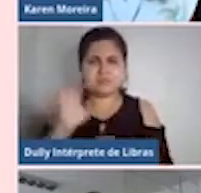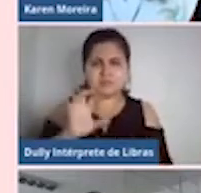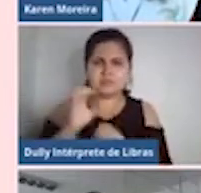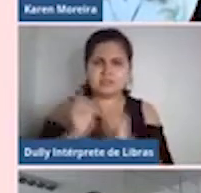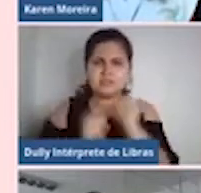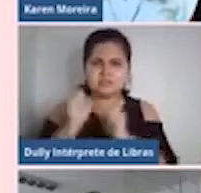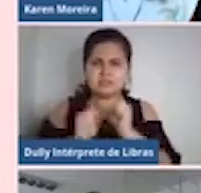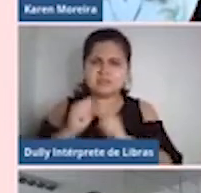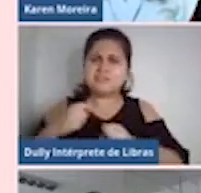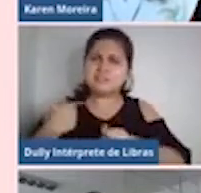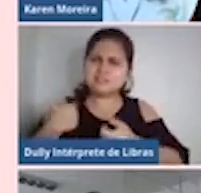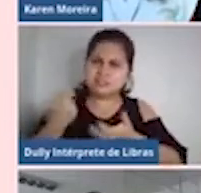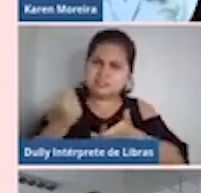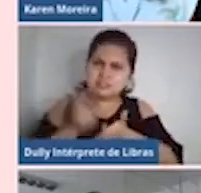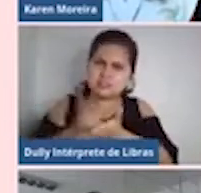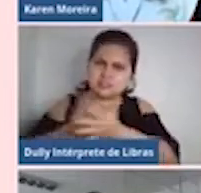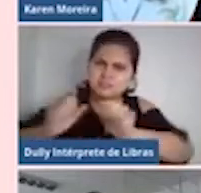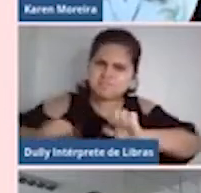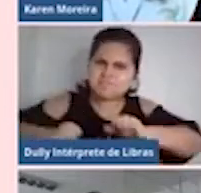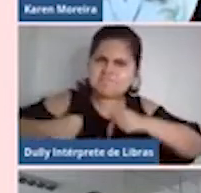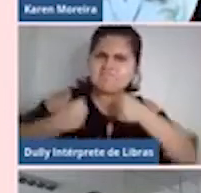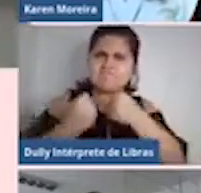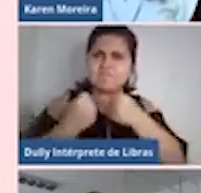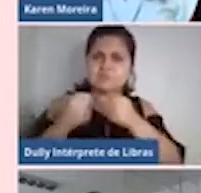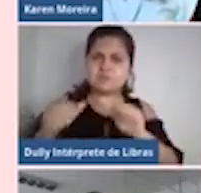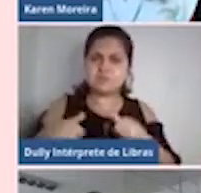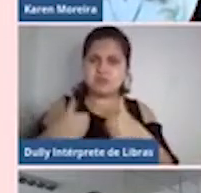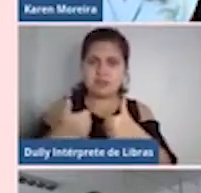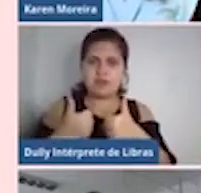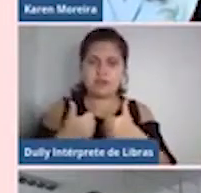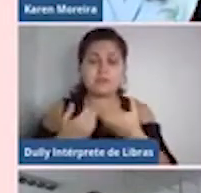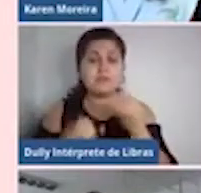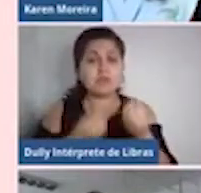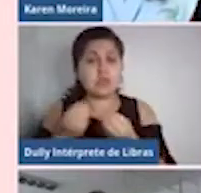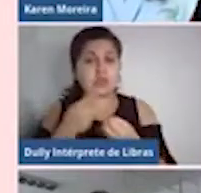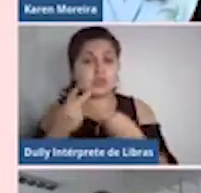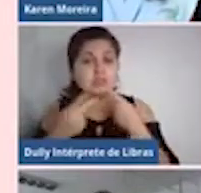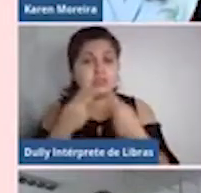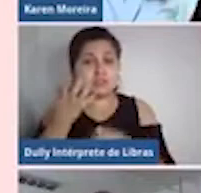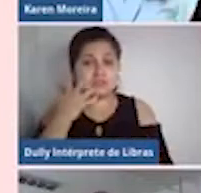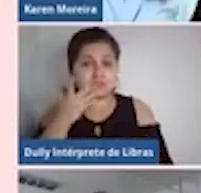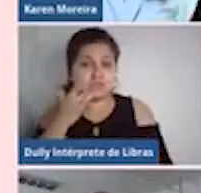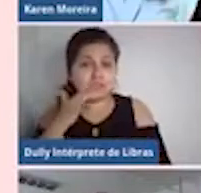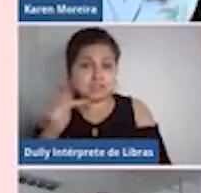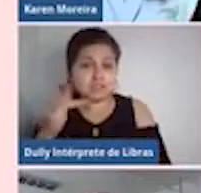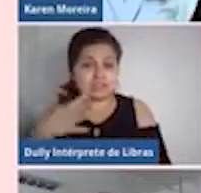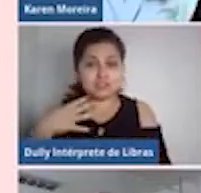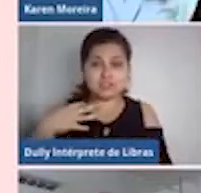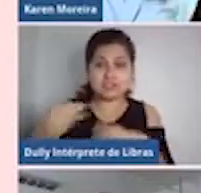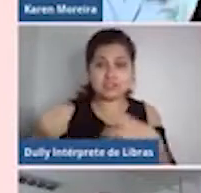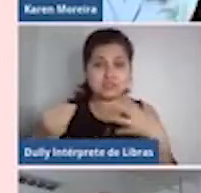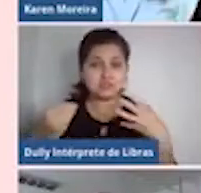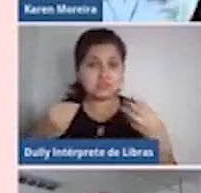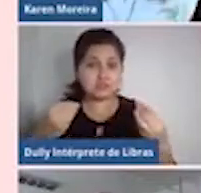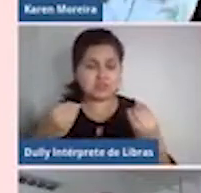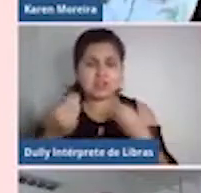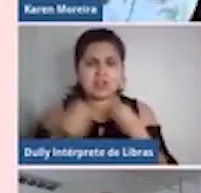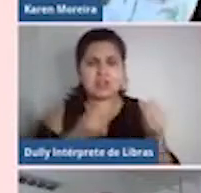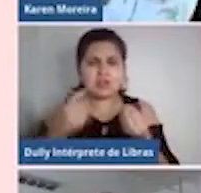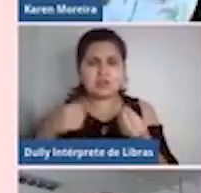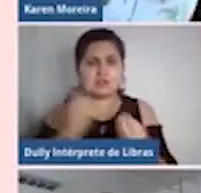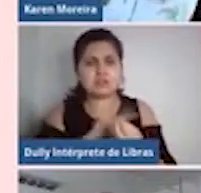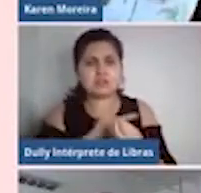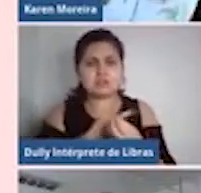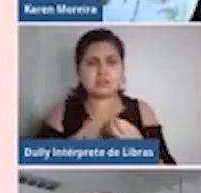sempre o nosso melhor. Que bom. E quando a gente fala de crianças, de filhos, e quando nós estamos